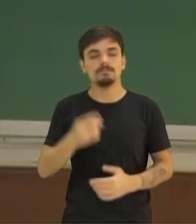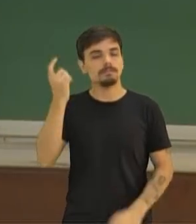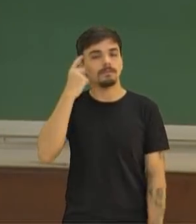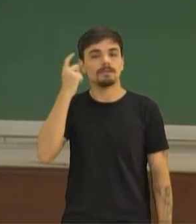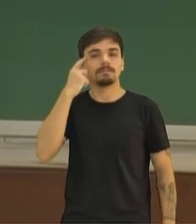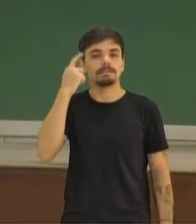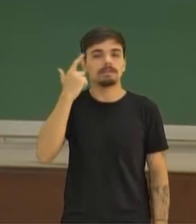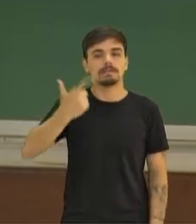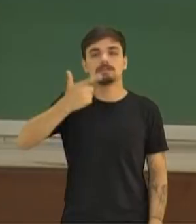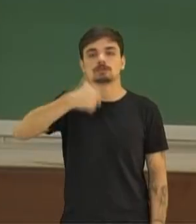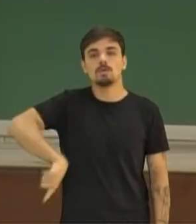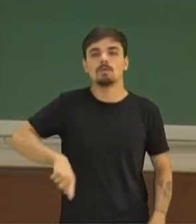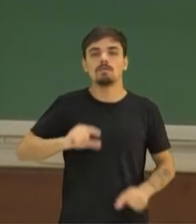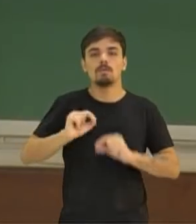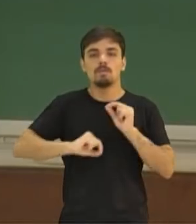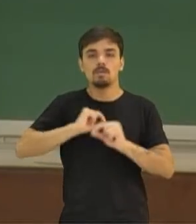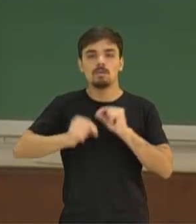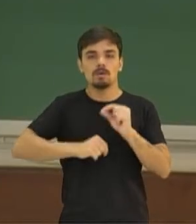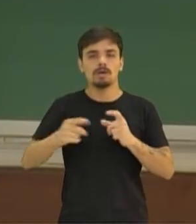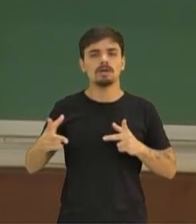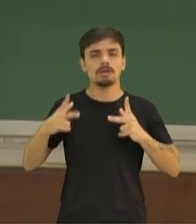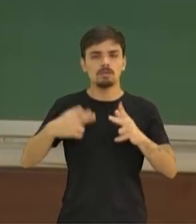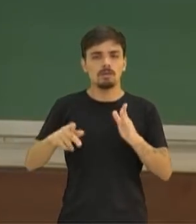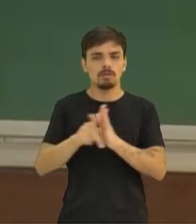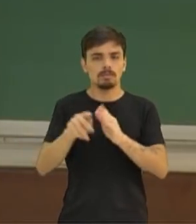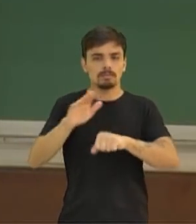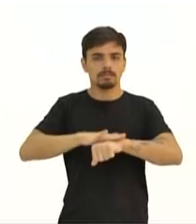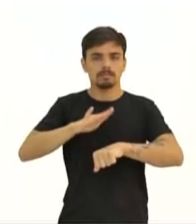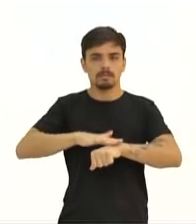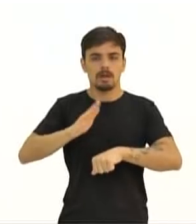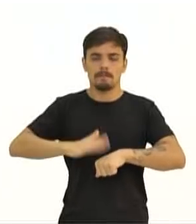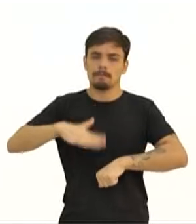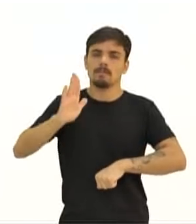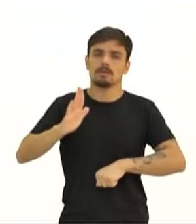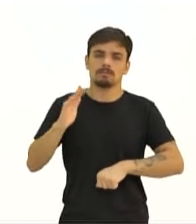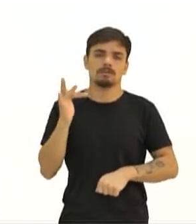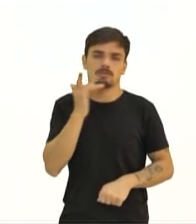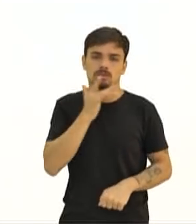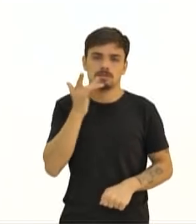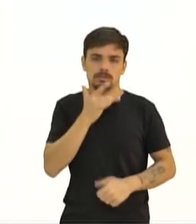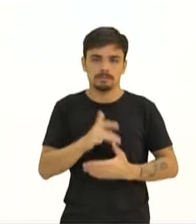pensar novamente no mesmo período, é muito mais gostosa.